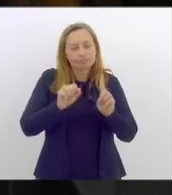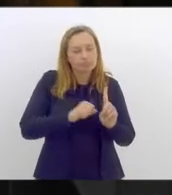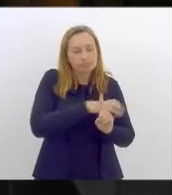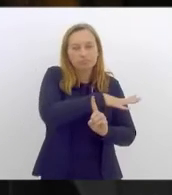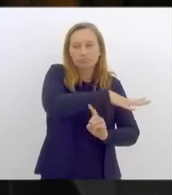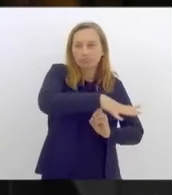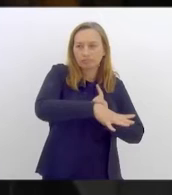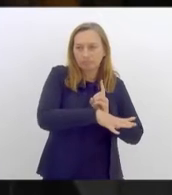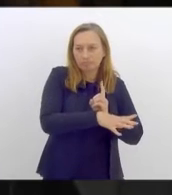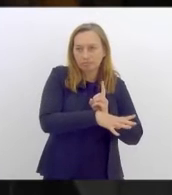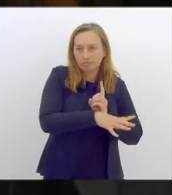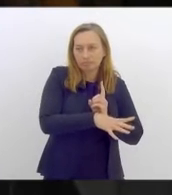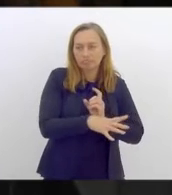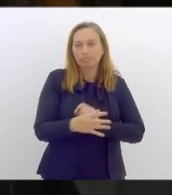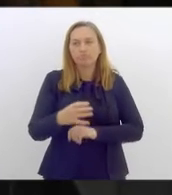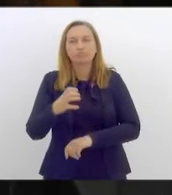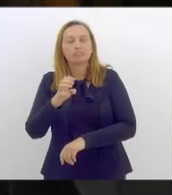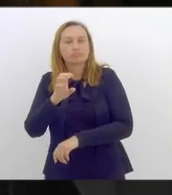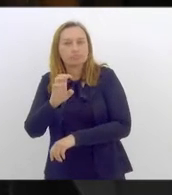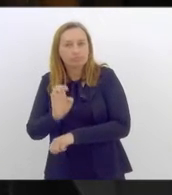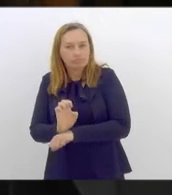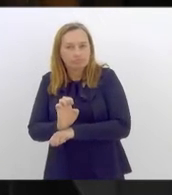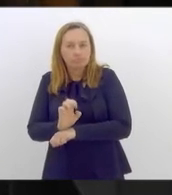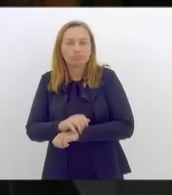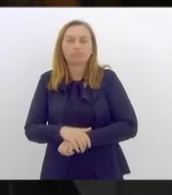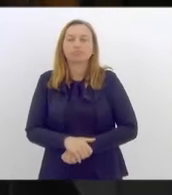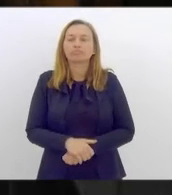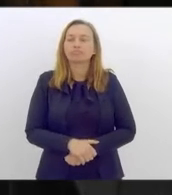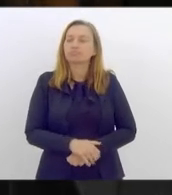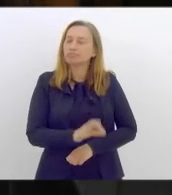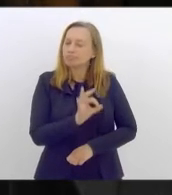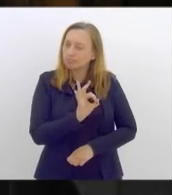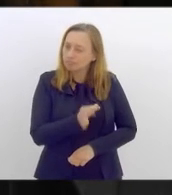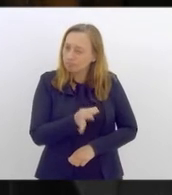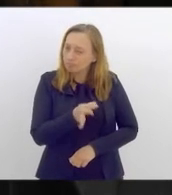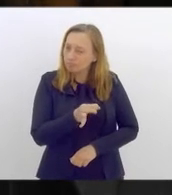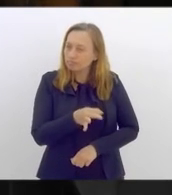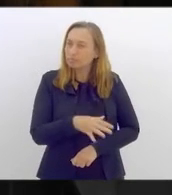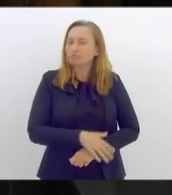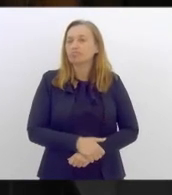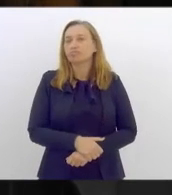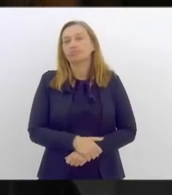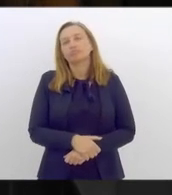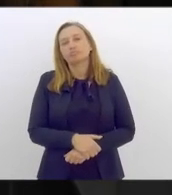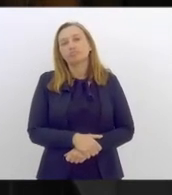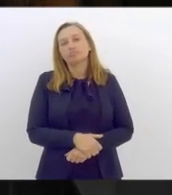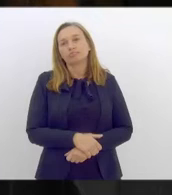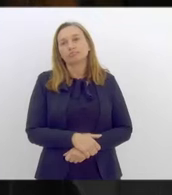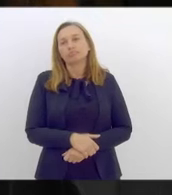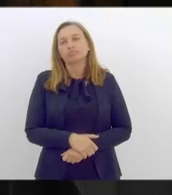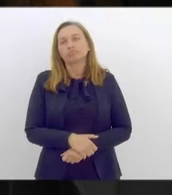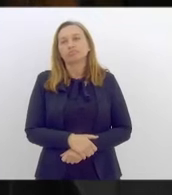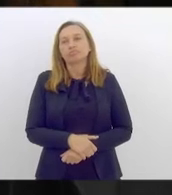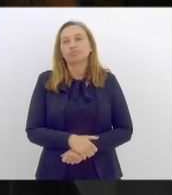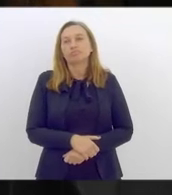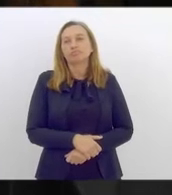Estado com evidentemente os parâmetros